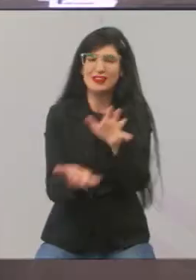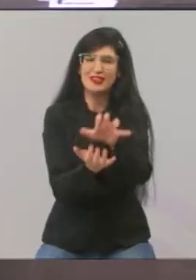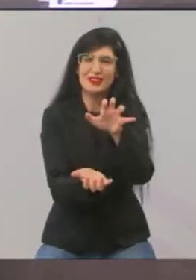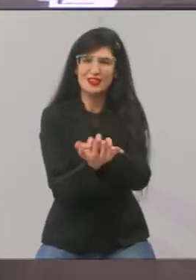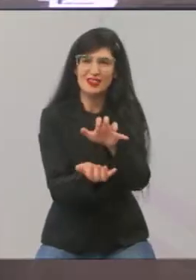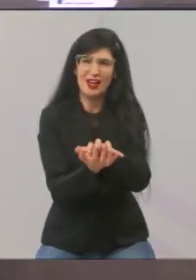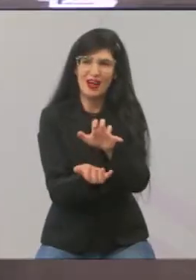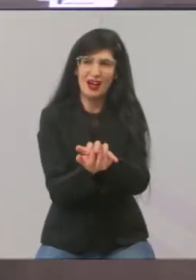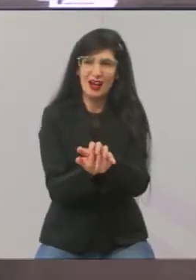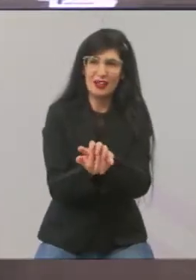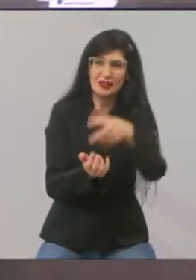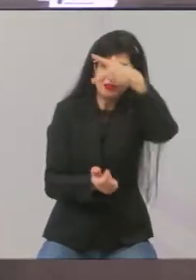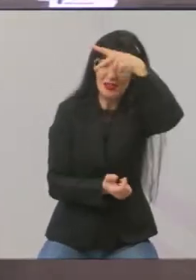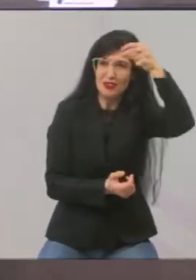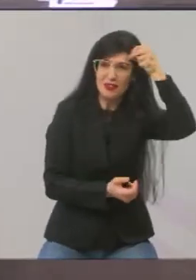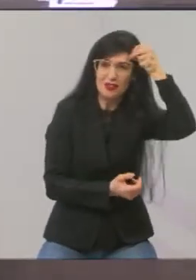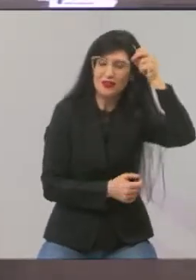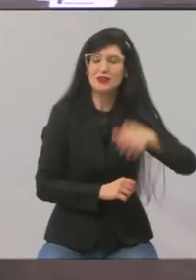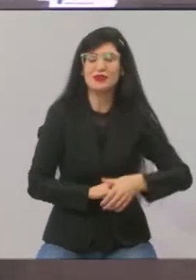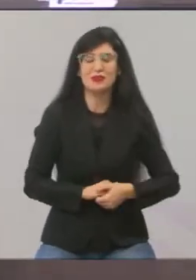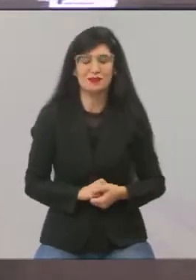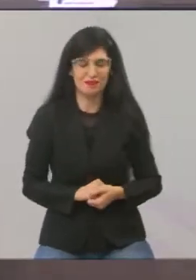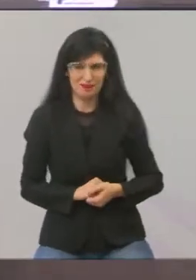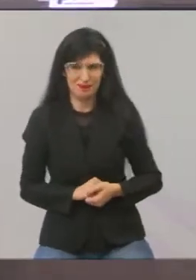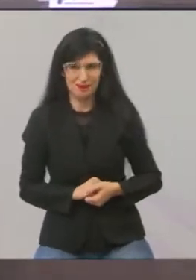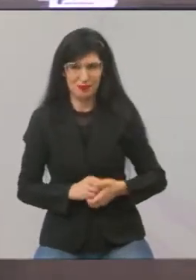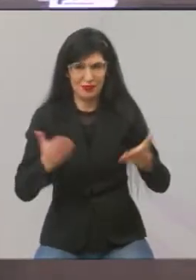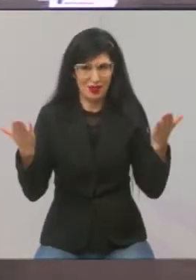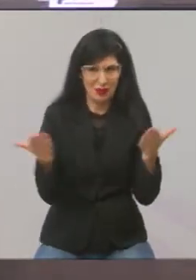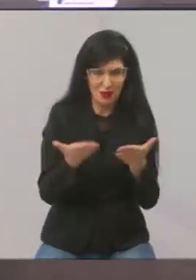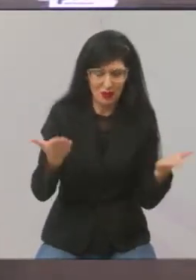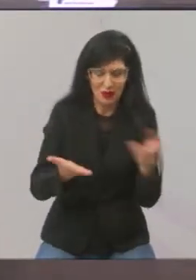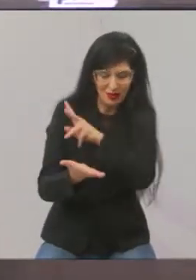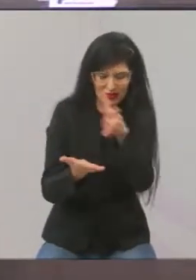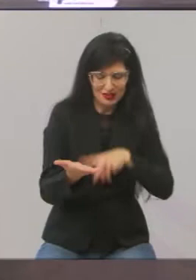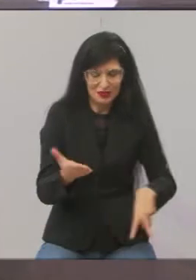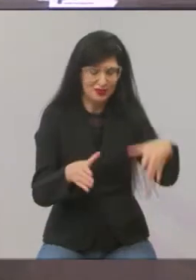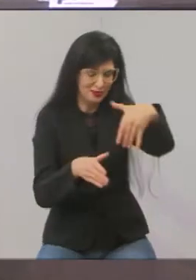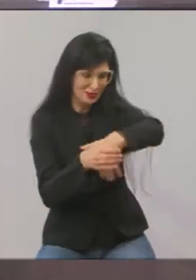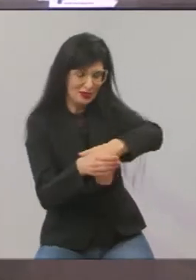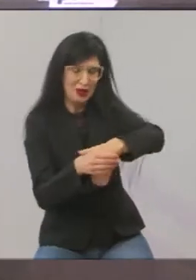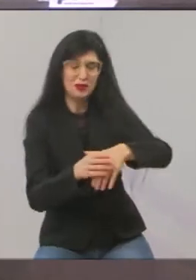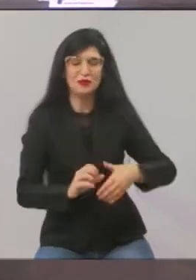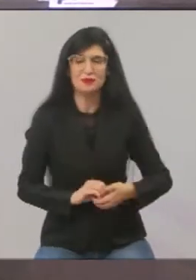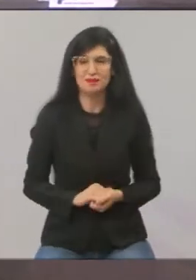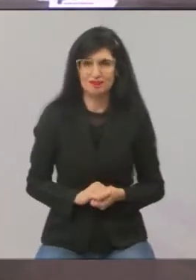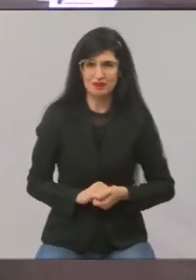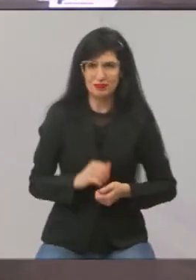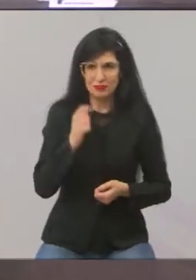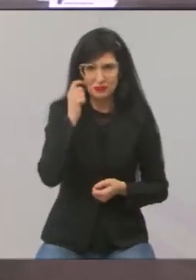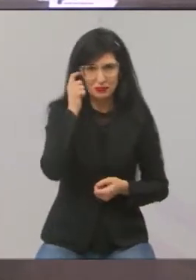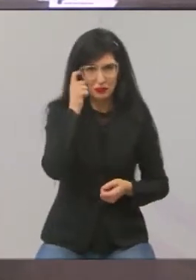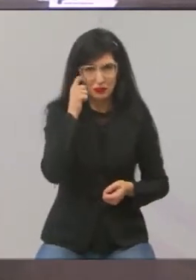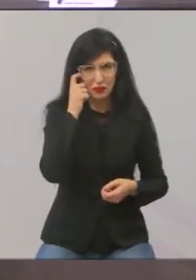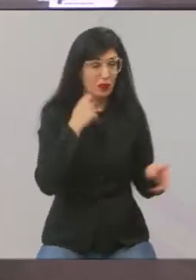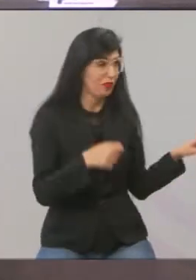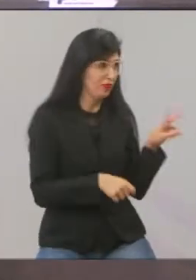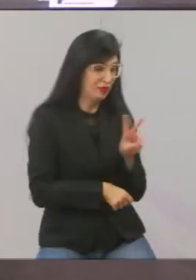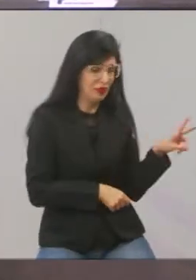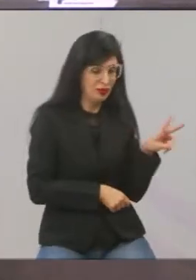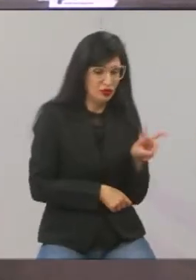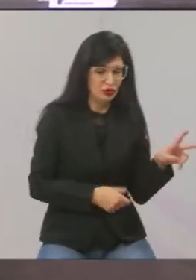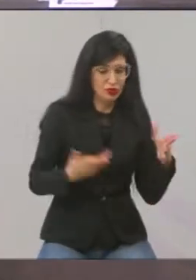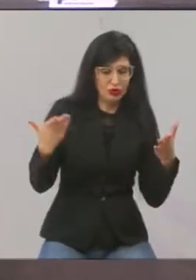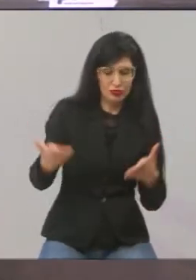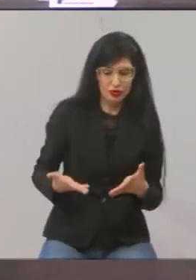Passaremos agora à fase da sessão ordinária, em que serão lidos e votados, conforme disciplinado, os expedientes dos vereadores.